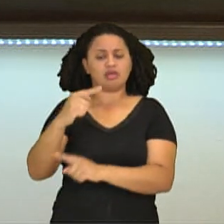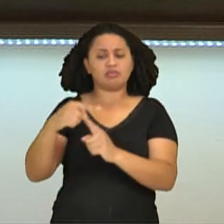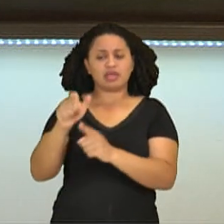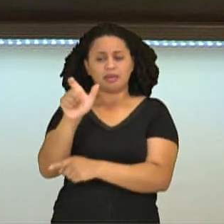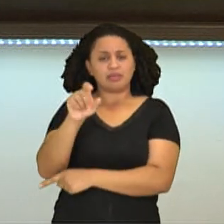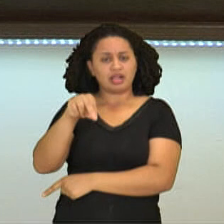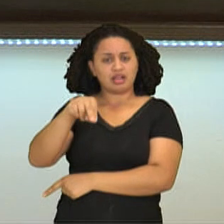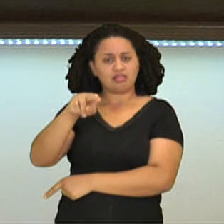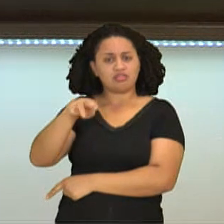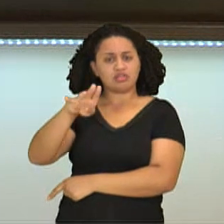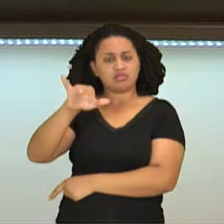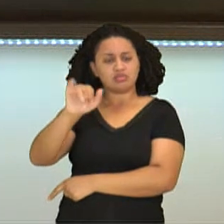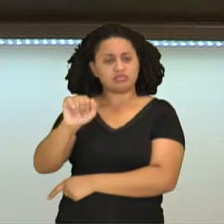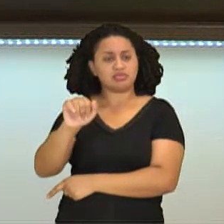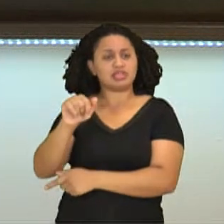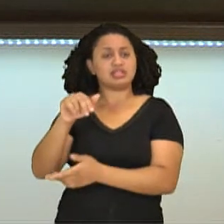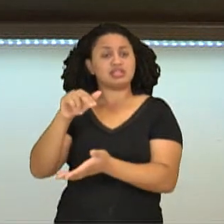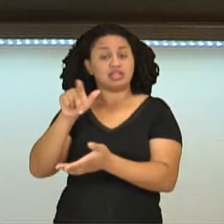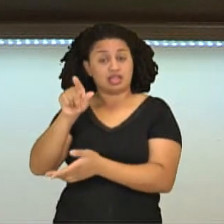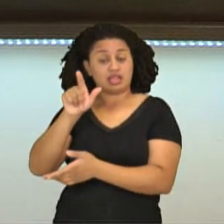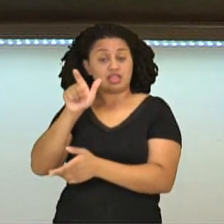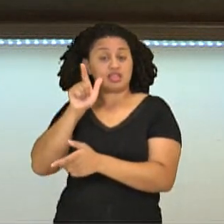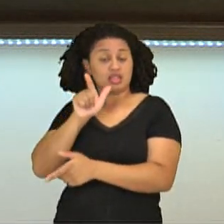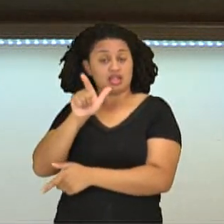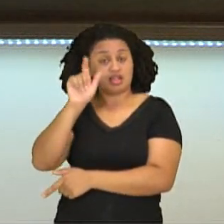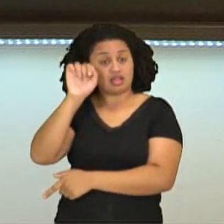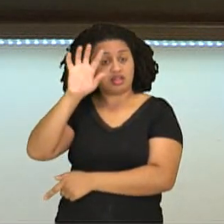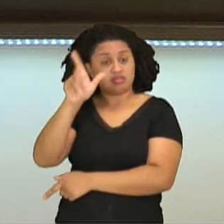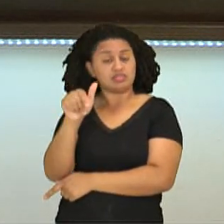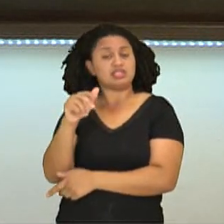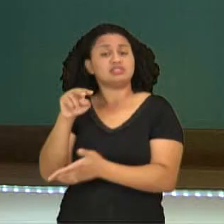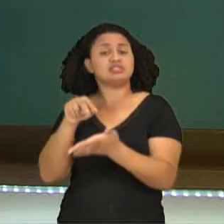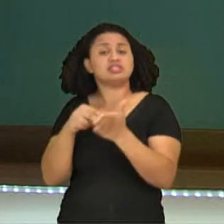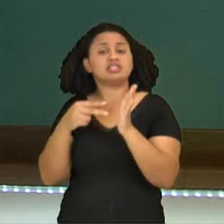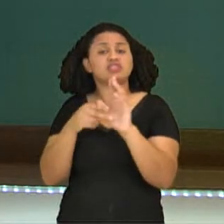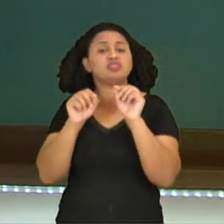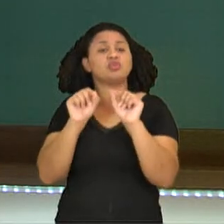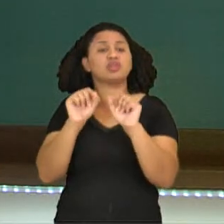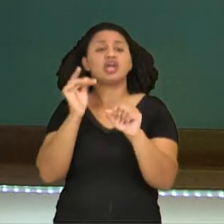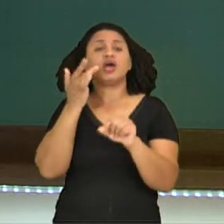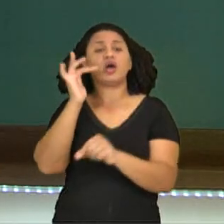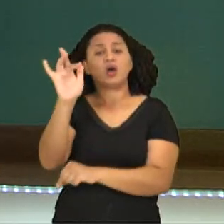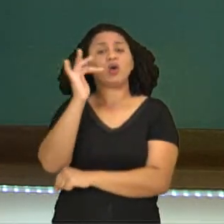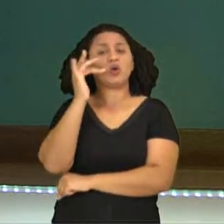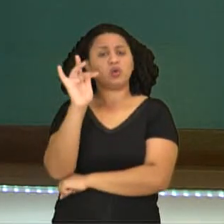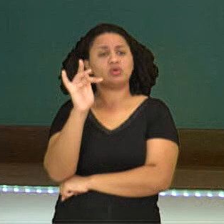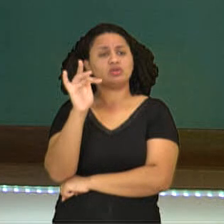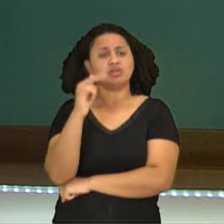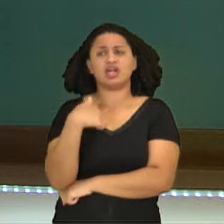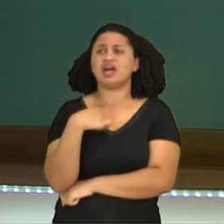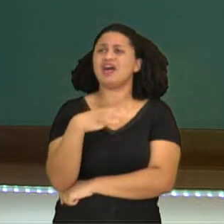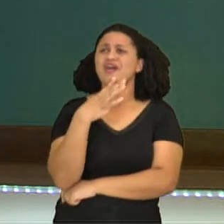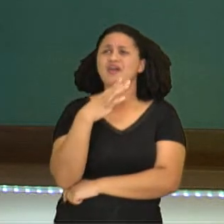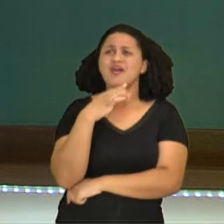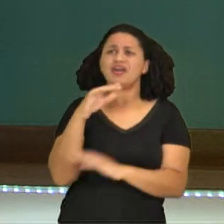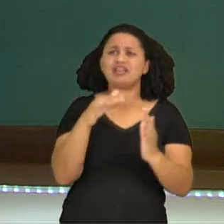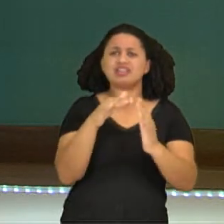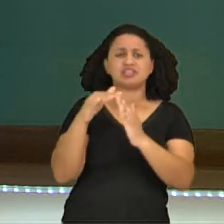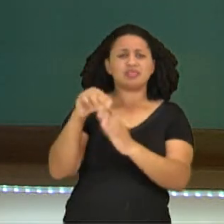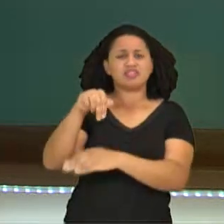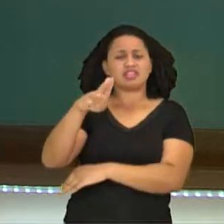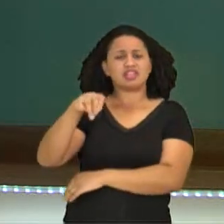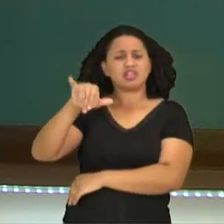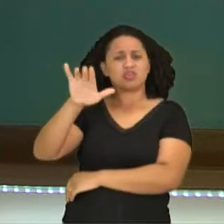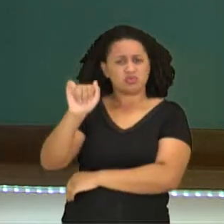Núbia significa, em africanês, Nub, significa ouro. Ah, eu conheço uma vizinha lá que se chama Núbia, então é aí que é a